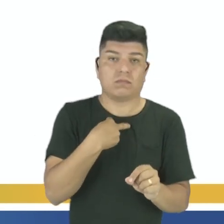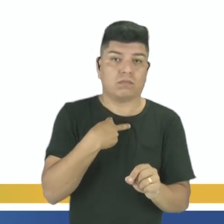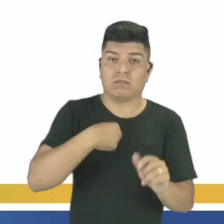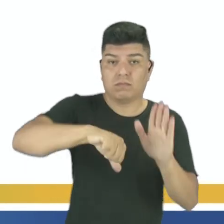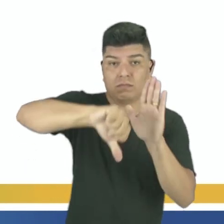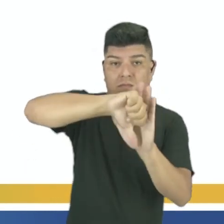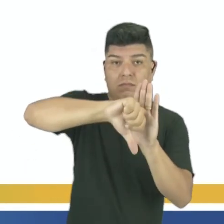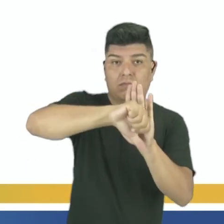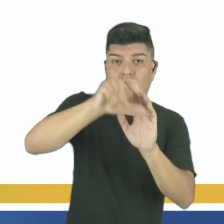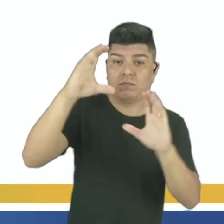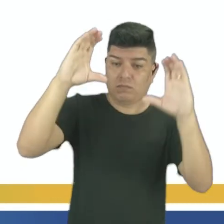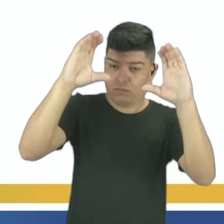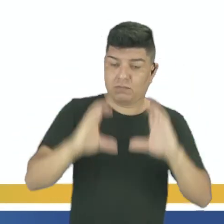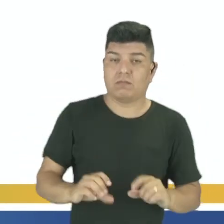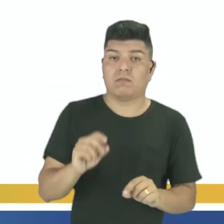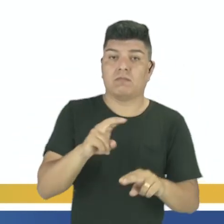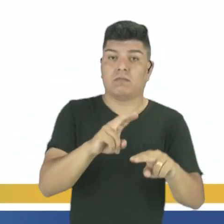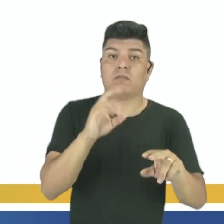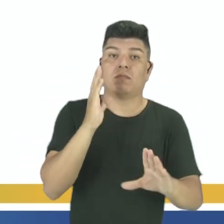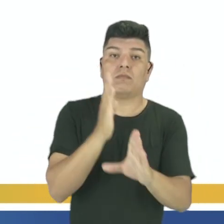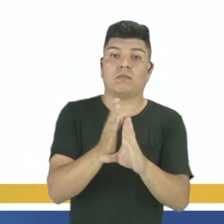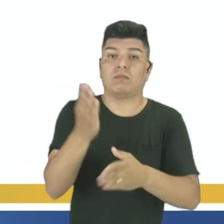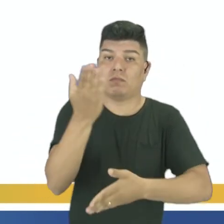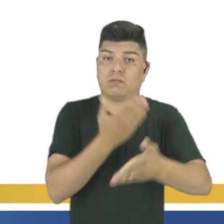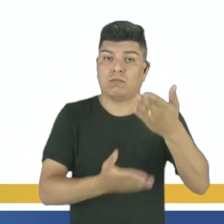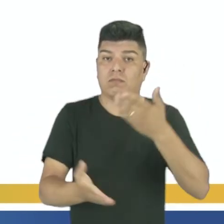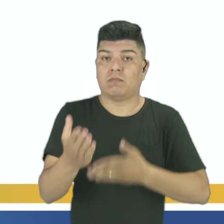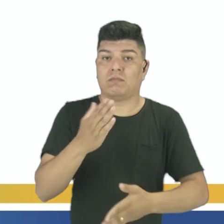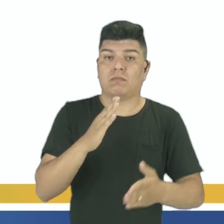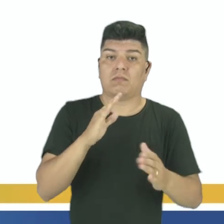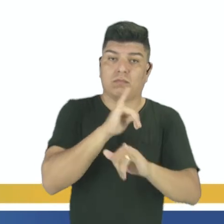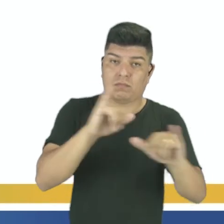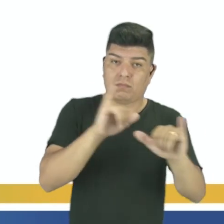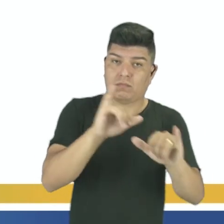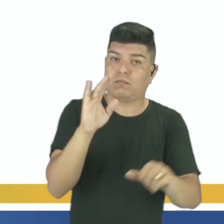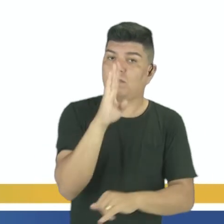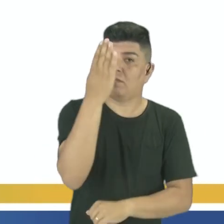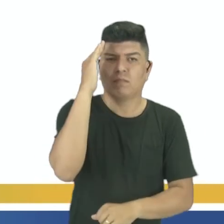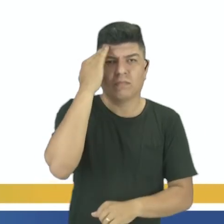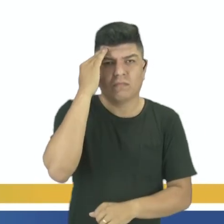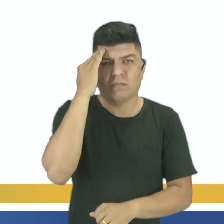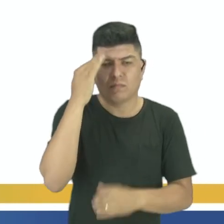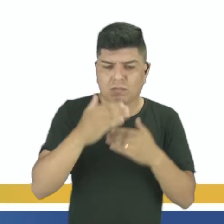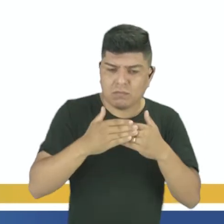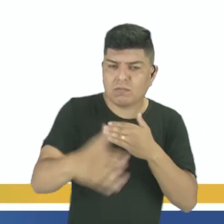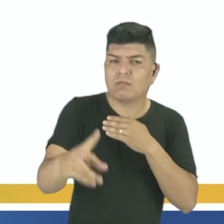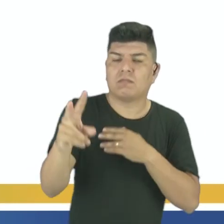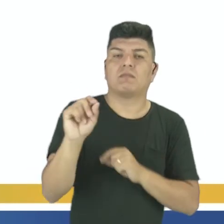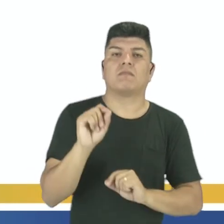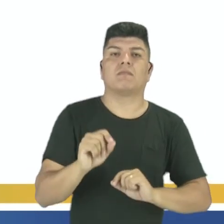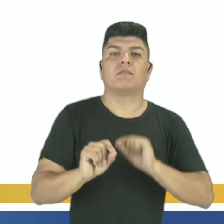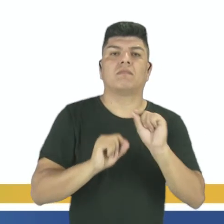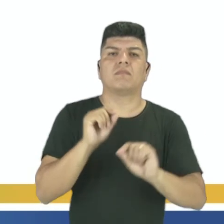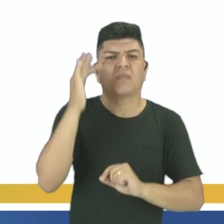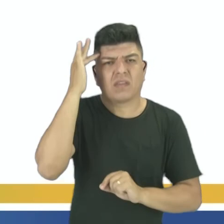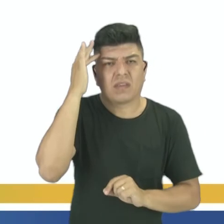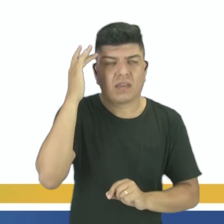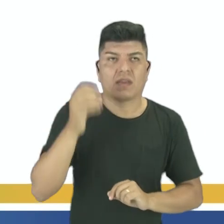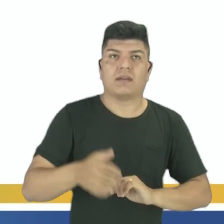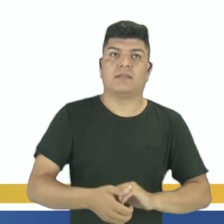criminalizar os cidadãos por disseminar notícias falsas. O que entendemos a partir, né, desse ponto de vista? O que vocês